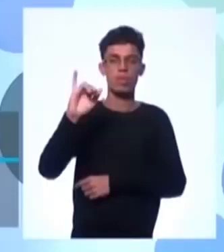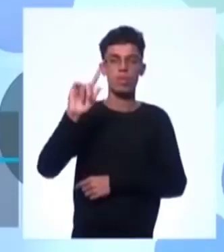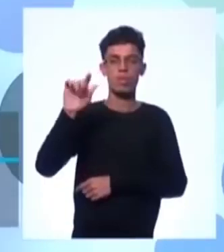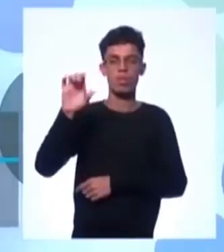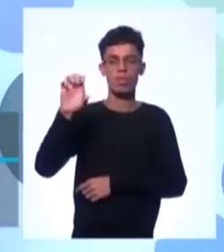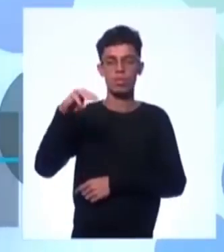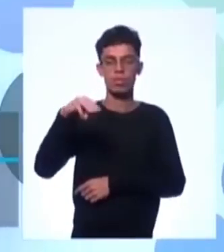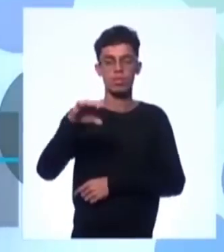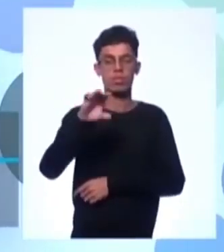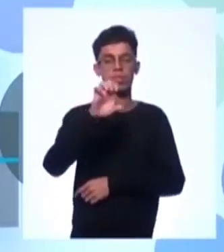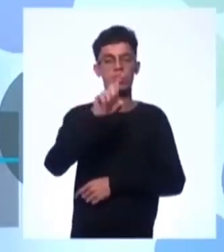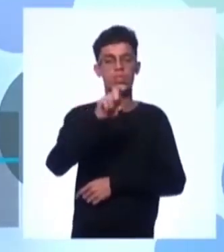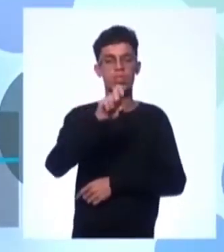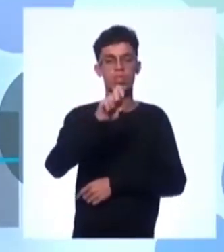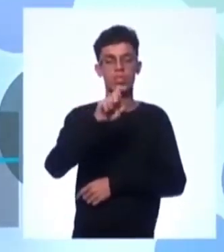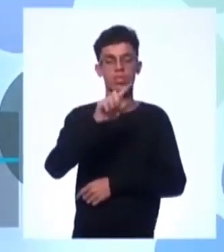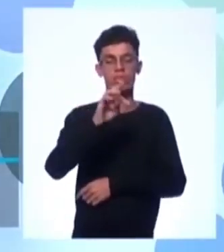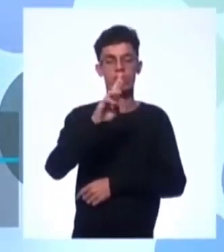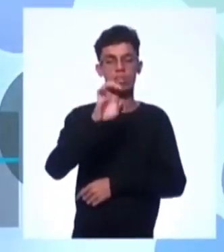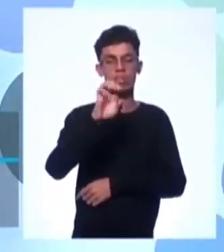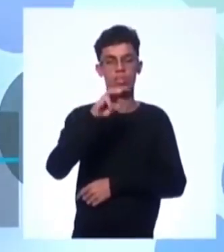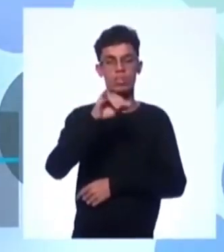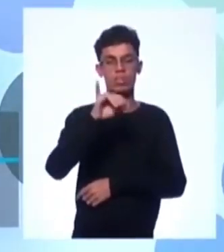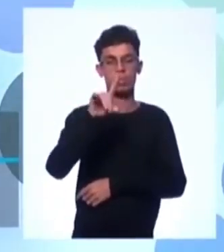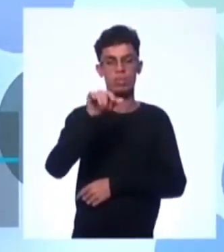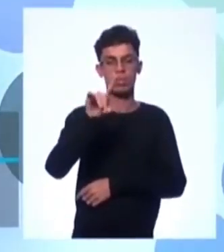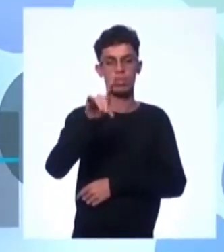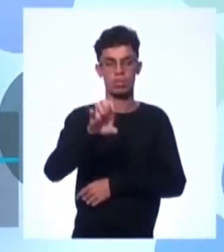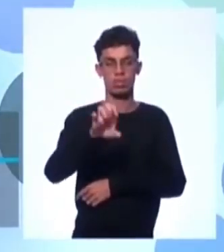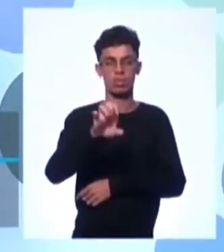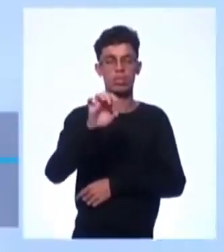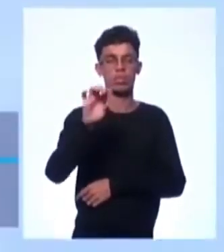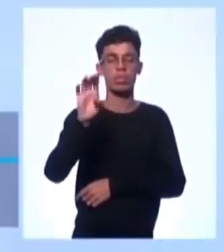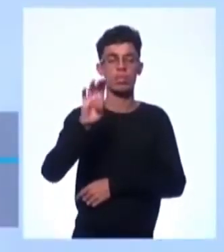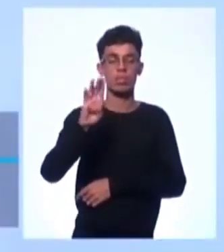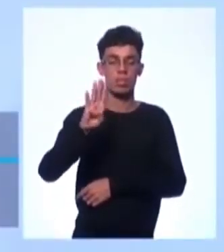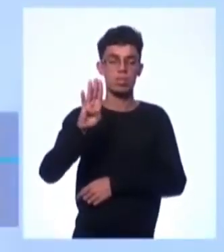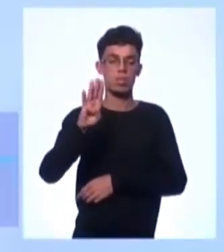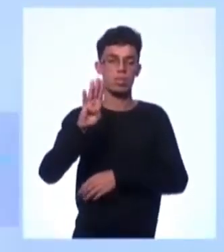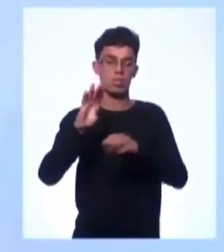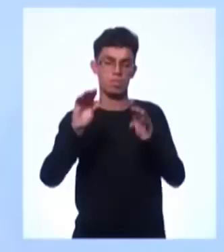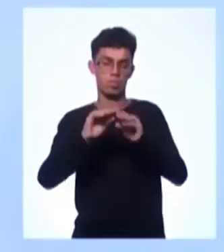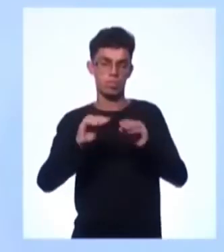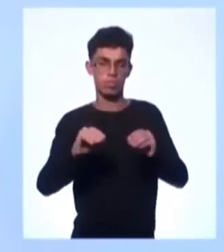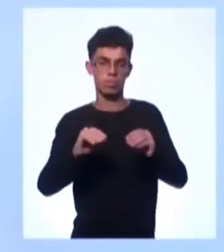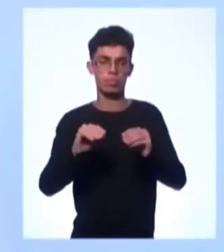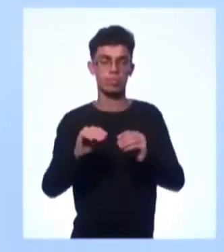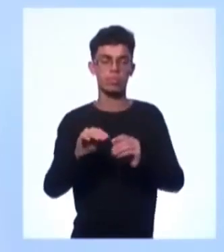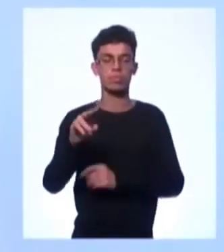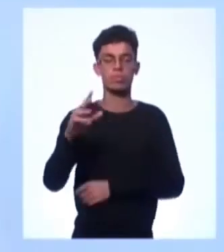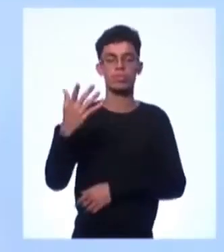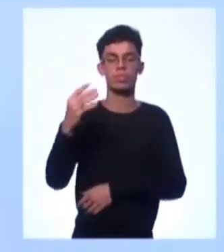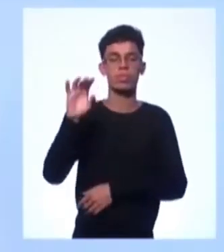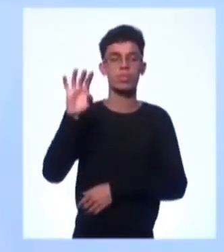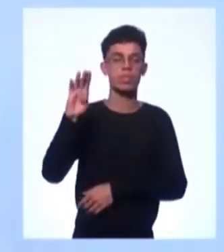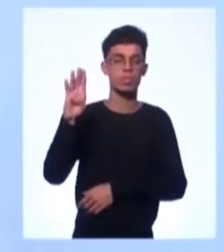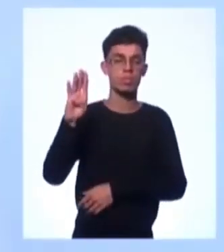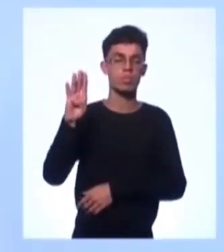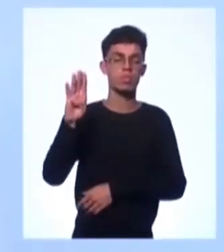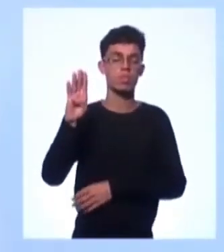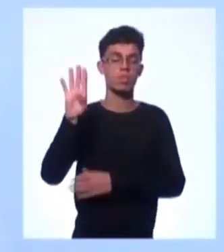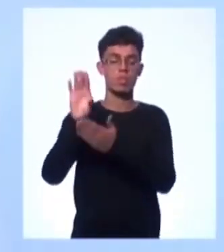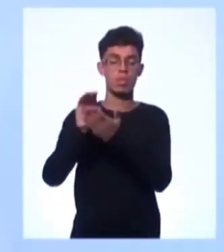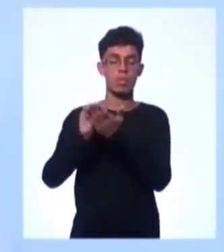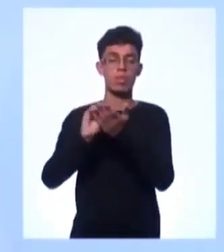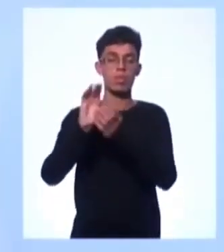Giba lá vai copiar o vetor B terra, né? Que é o vetor do campo magnético terrestre. E eu na ponta posso- do B terra, o Giba vai copiar o B do